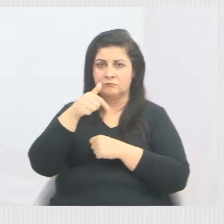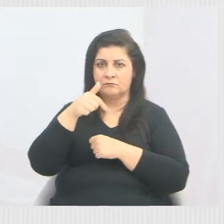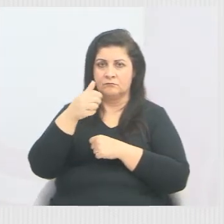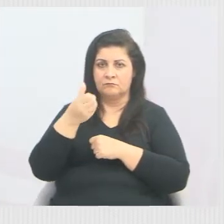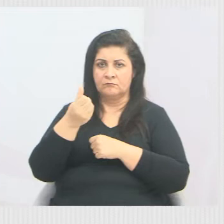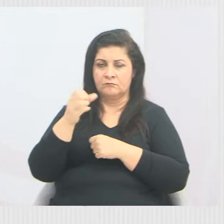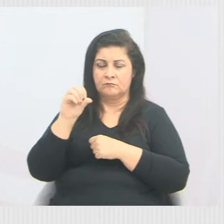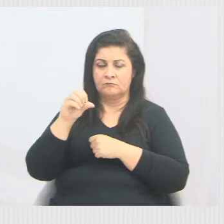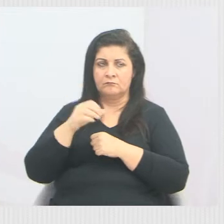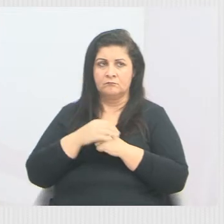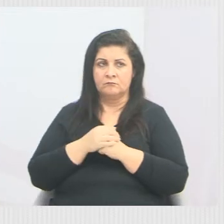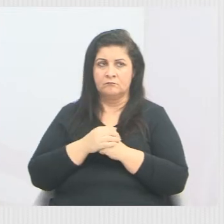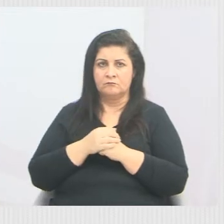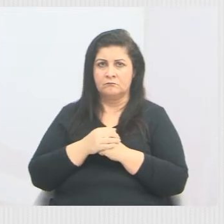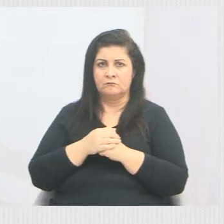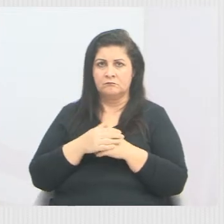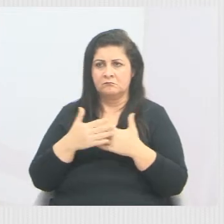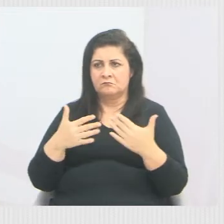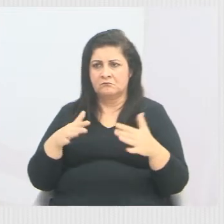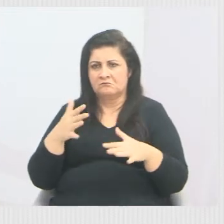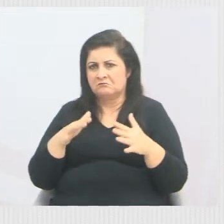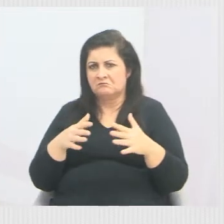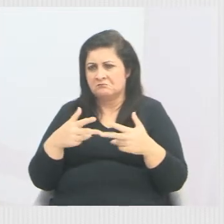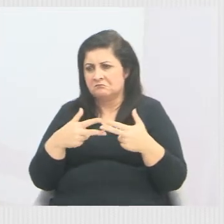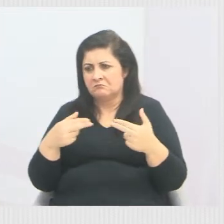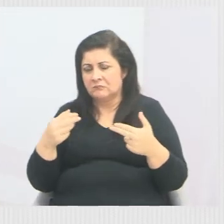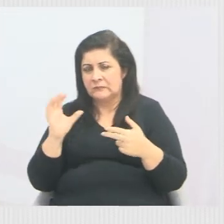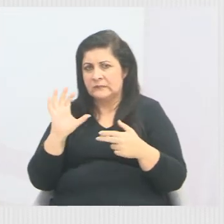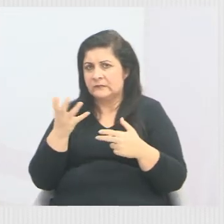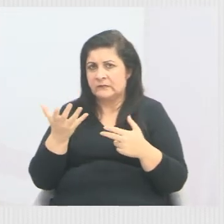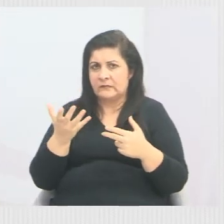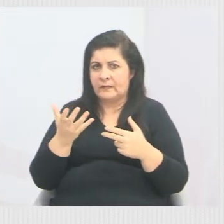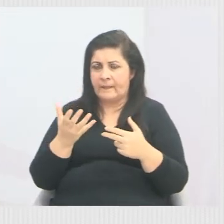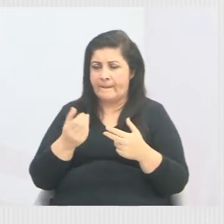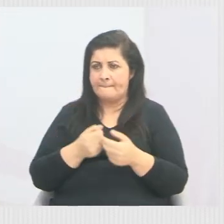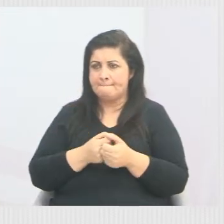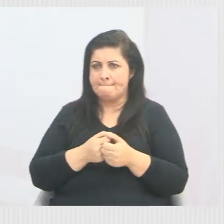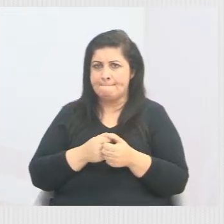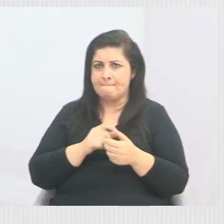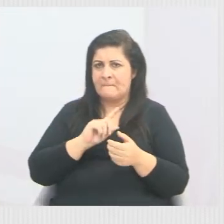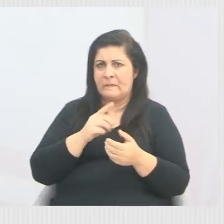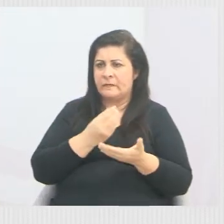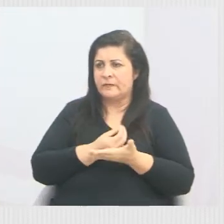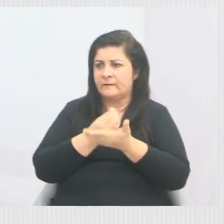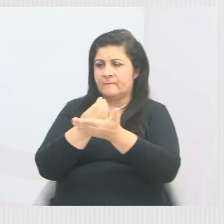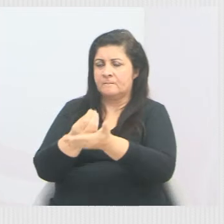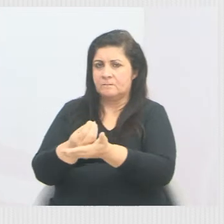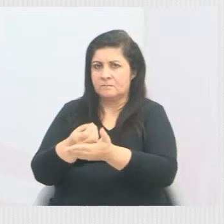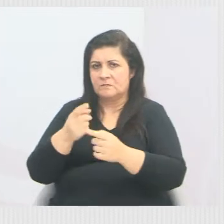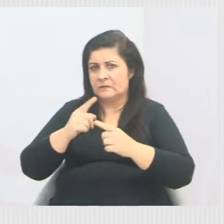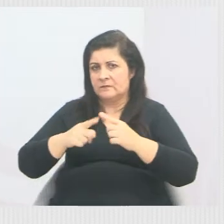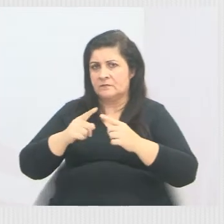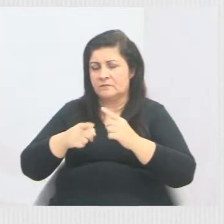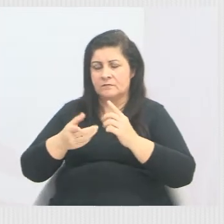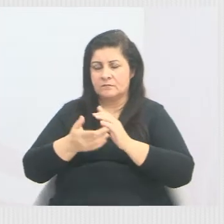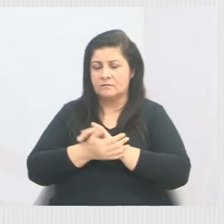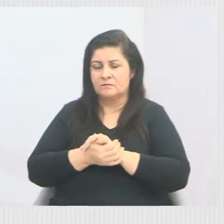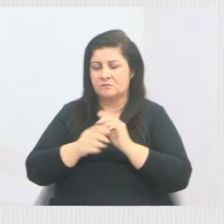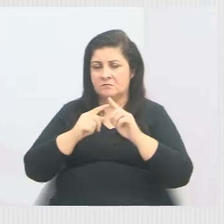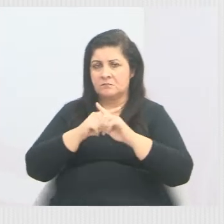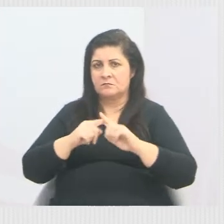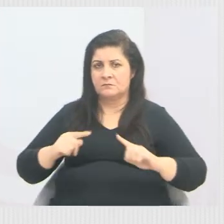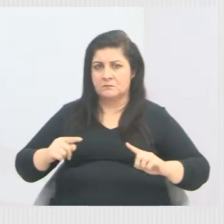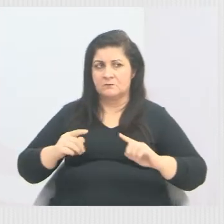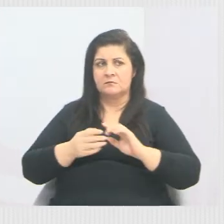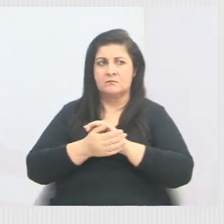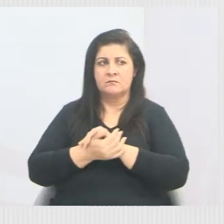1.769. Alguma situação pode ter ocorrido de a entrega estar com problema, o produto ou o serviço, aí houve o